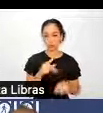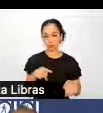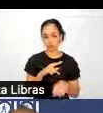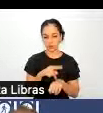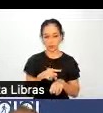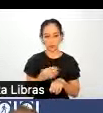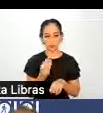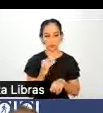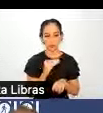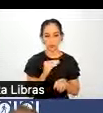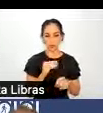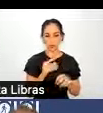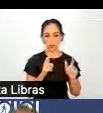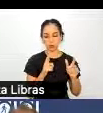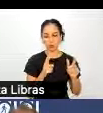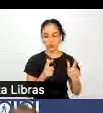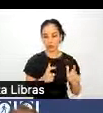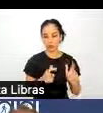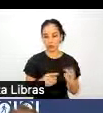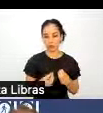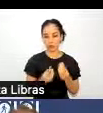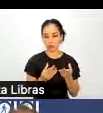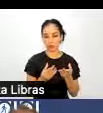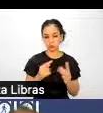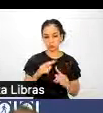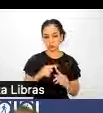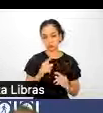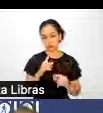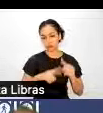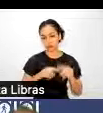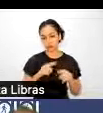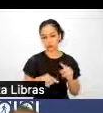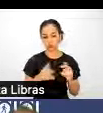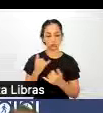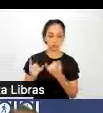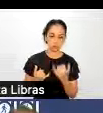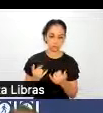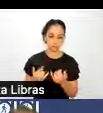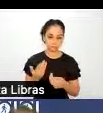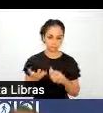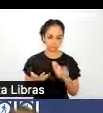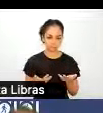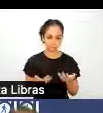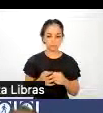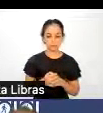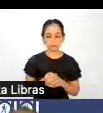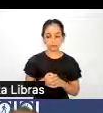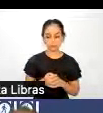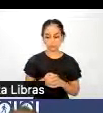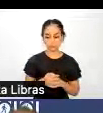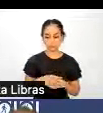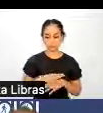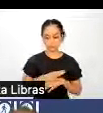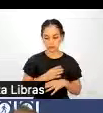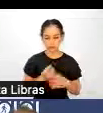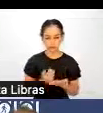esse container que oferece esse tipo de equipamento, né? Jogos, etc., como uma forma de